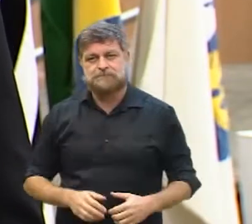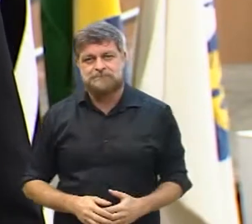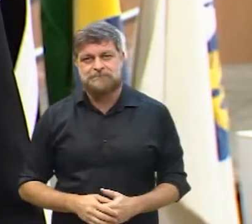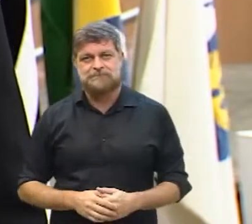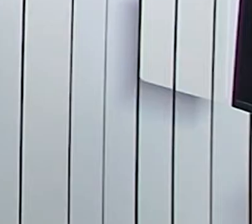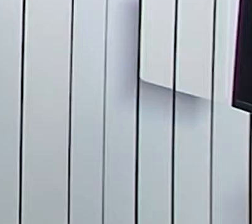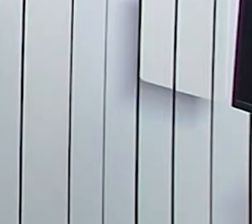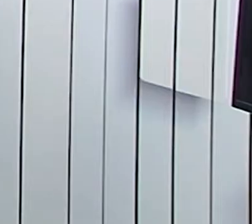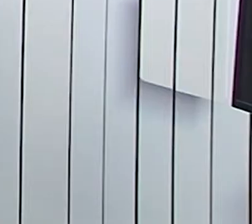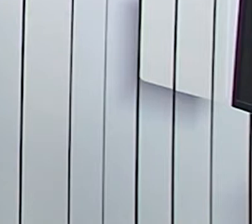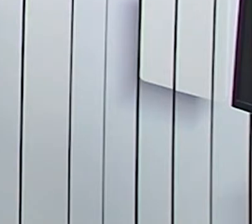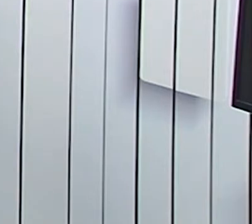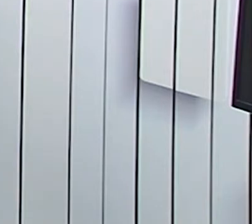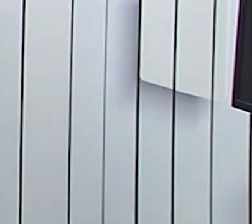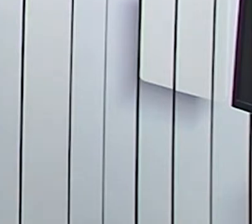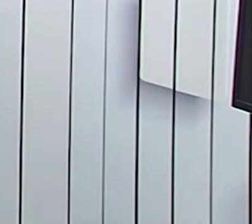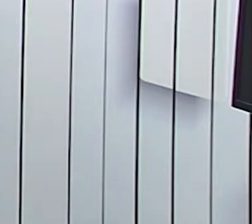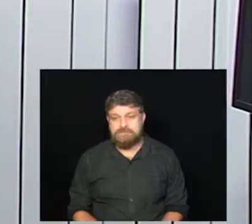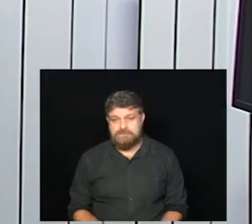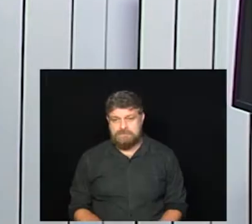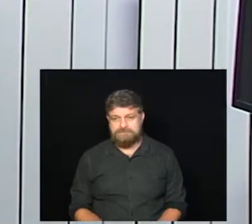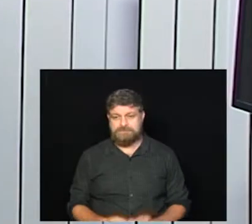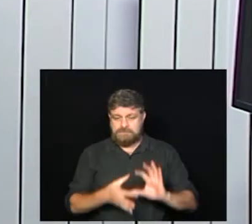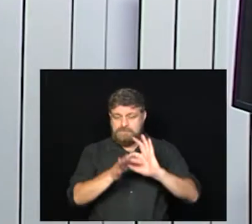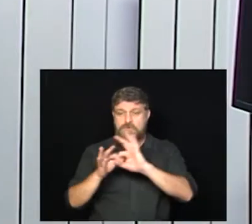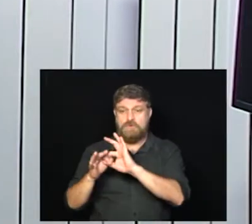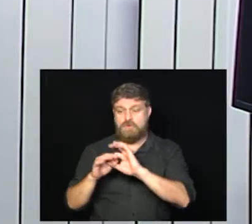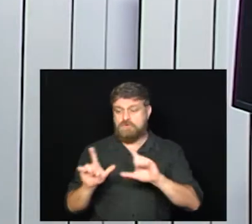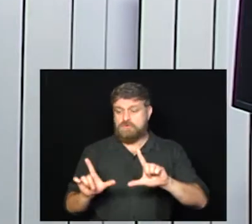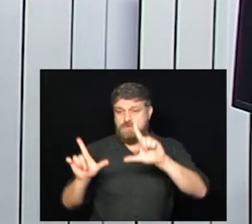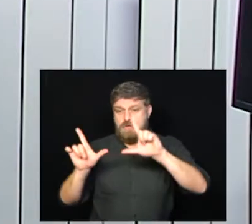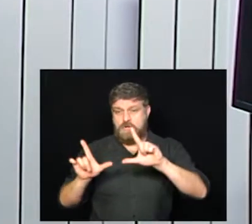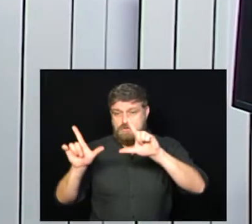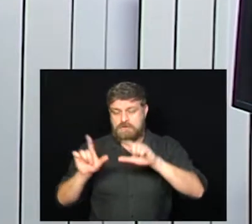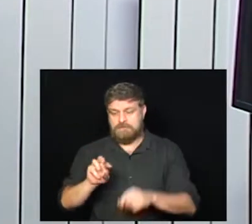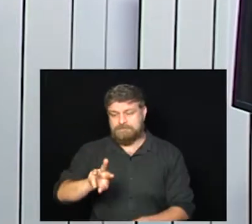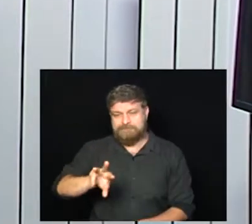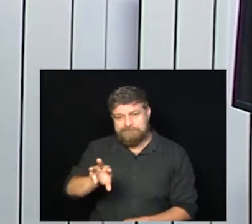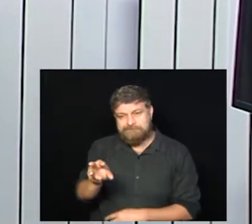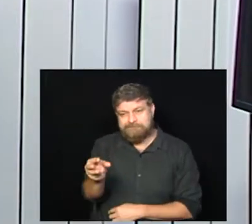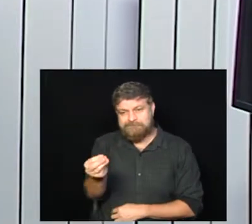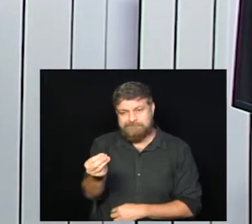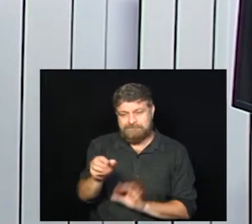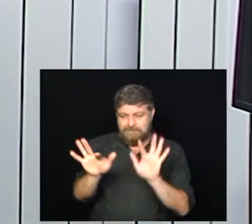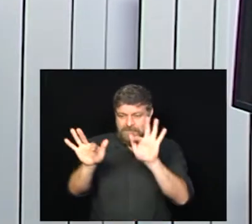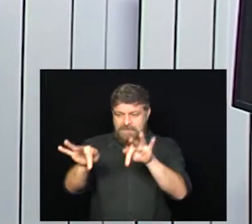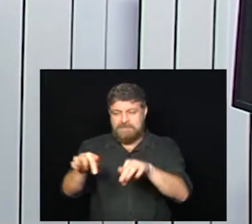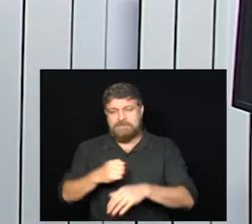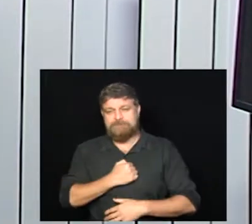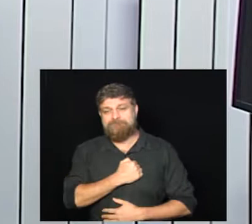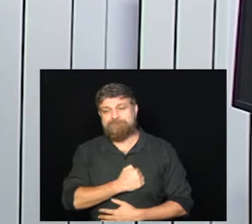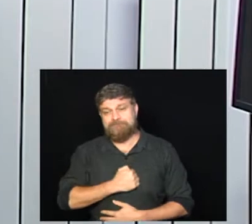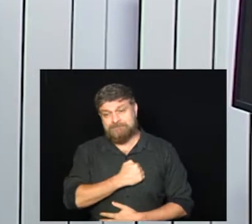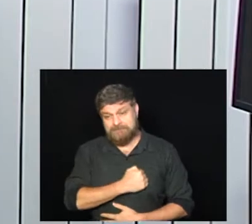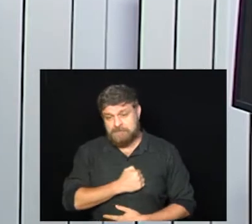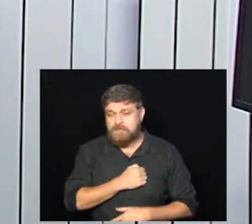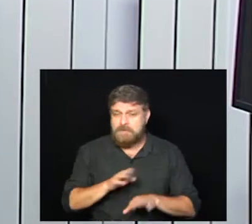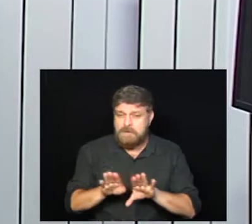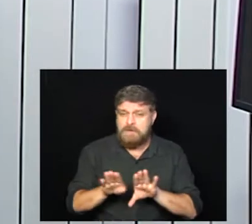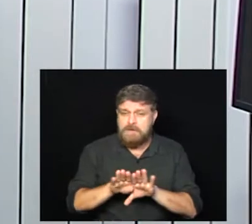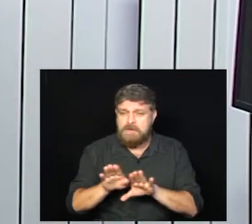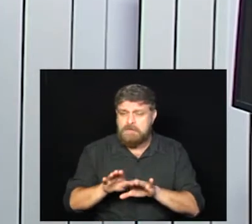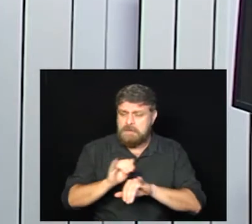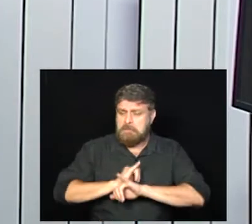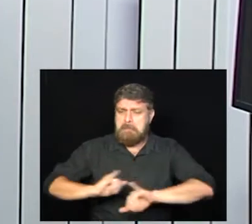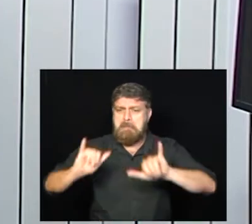vistos. Os Jogos Paralímpicos de Tóquio já se encerraram, mas ficou a saudade e também a